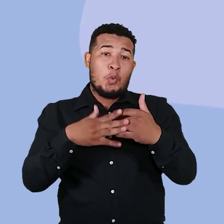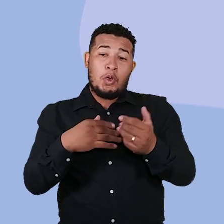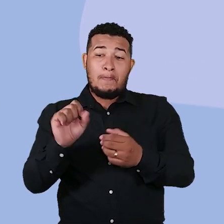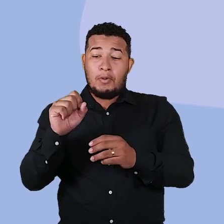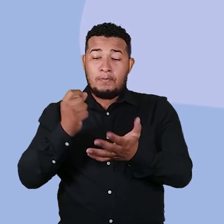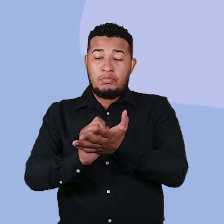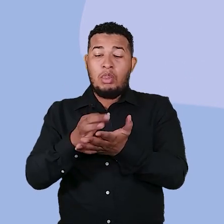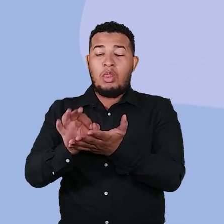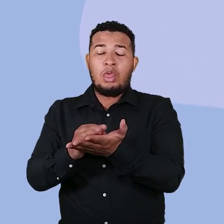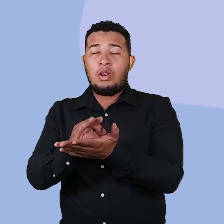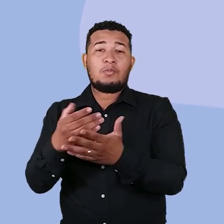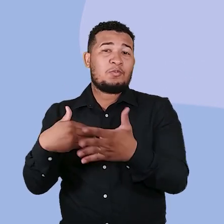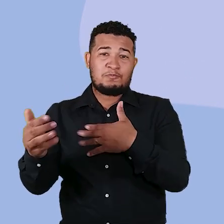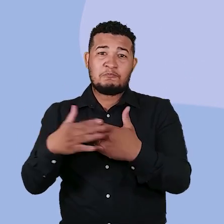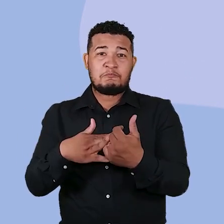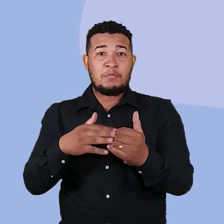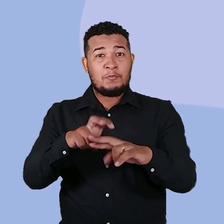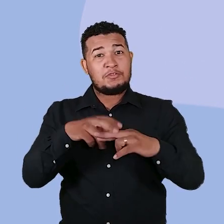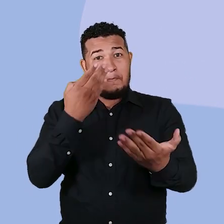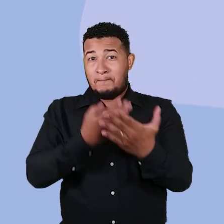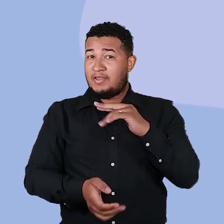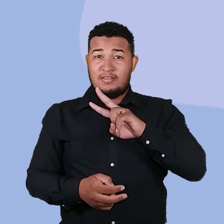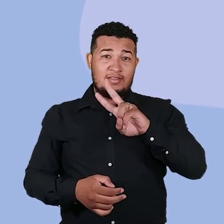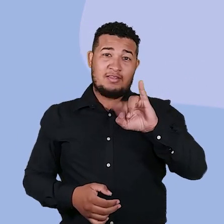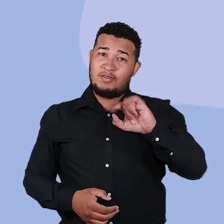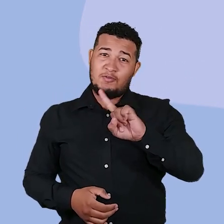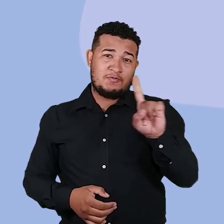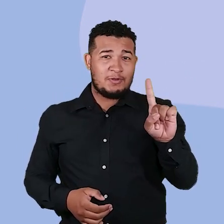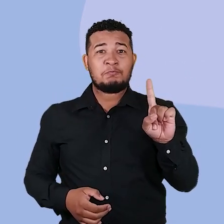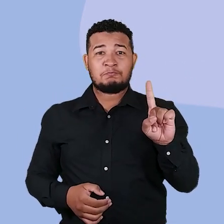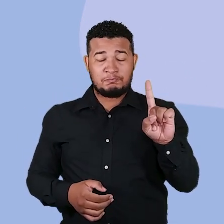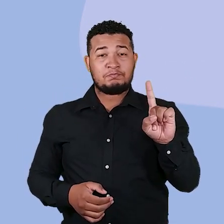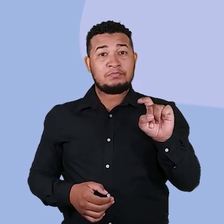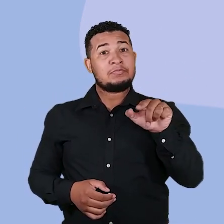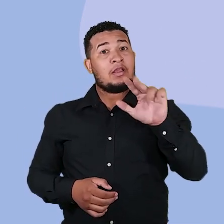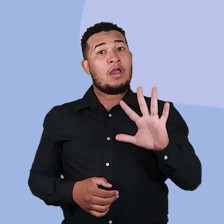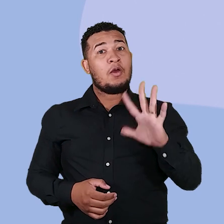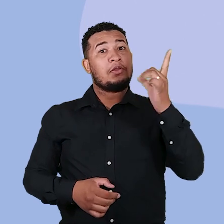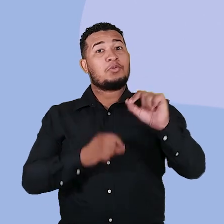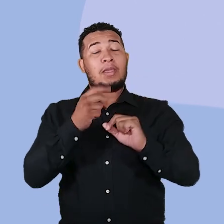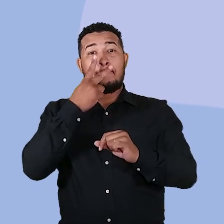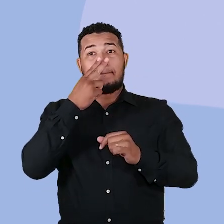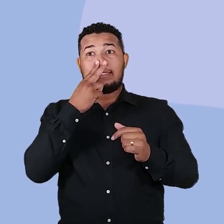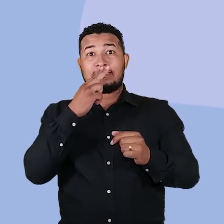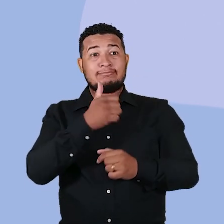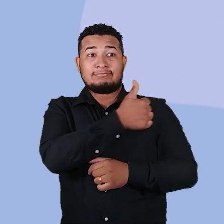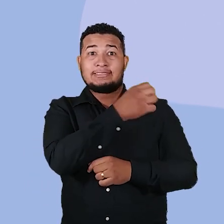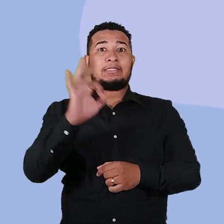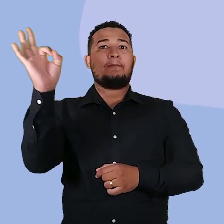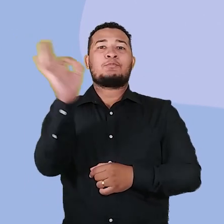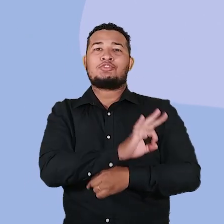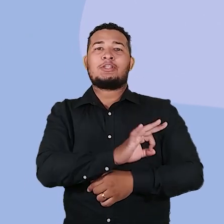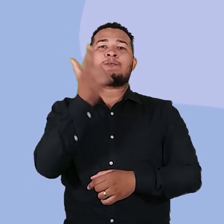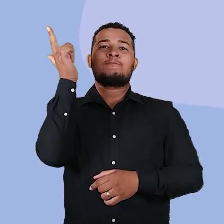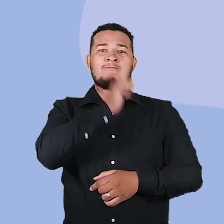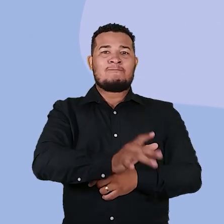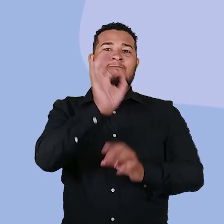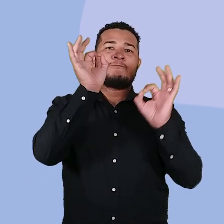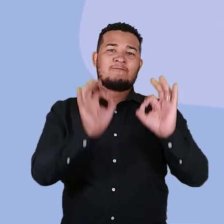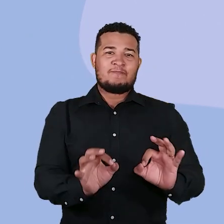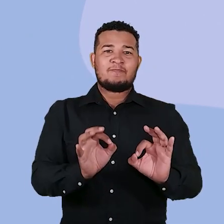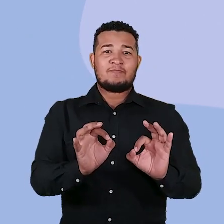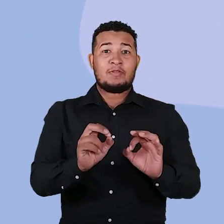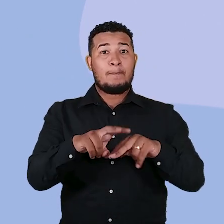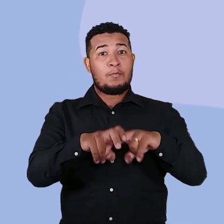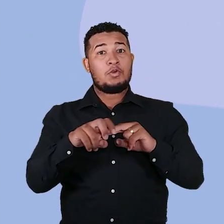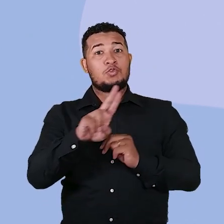os números menor que seja qual que é o número que caiu no dado então você não tem chance de perder quando isso acontece nós dizemos que é certo que